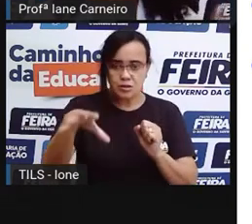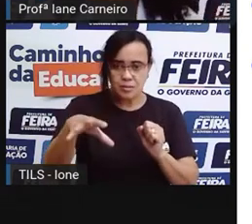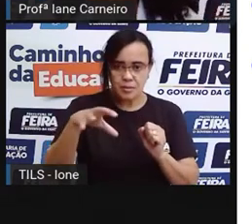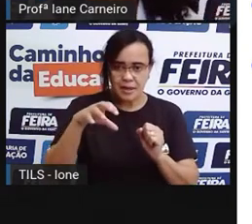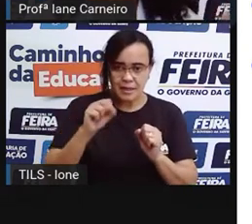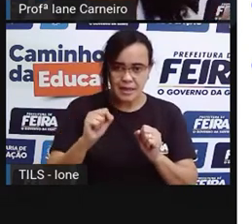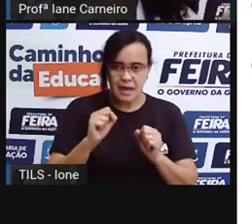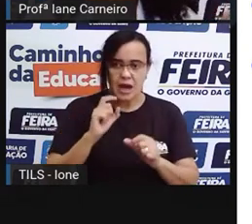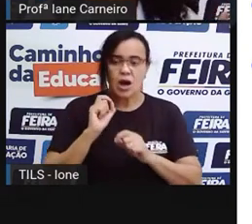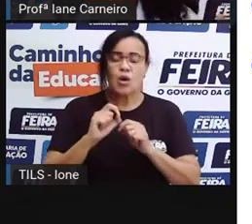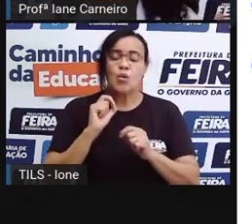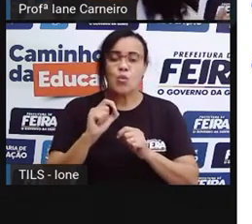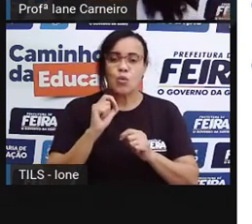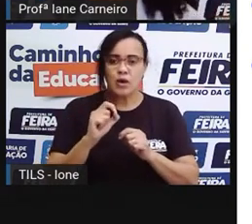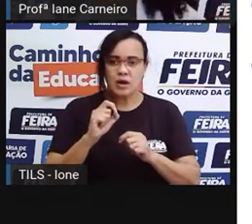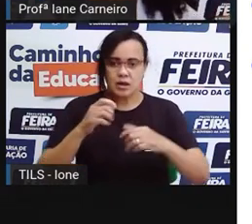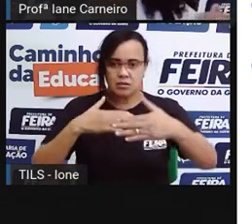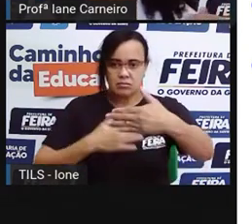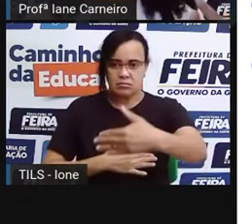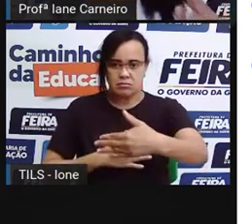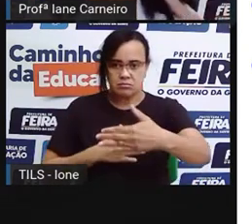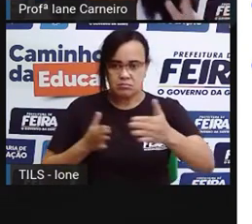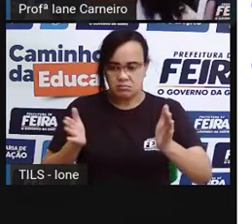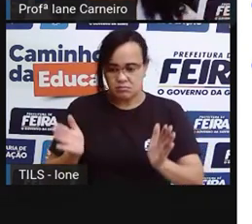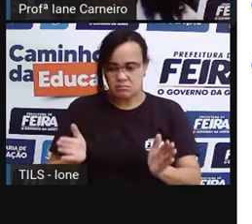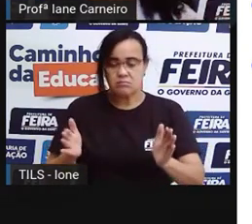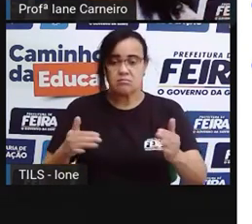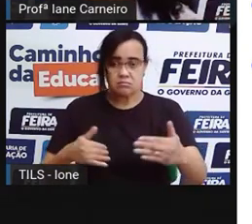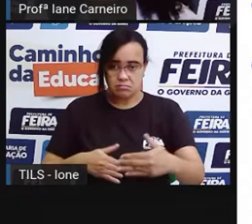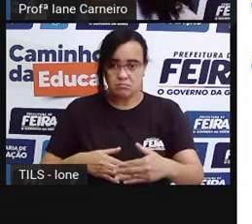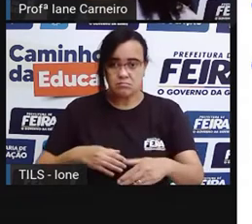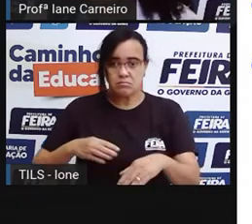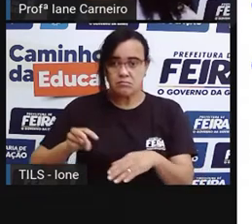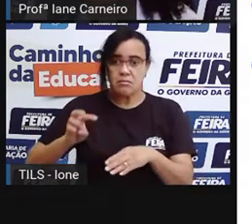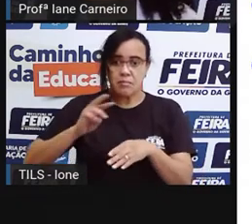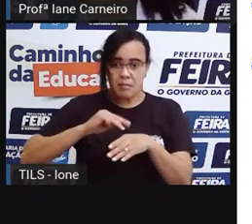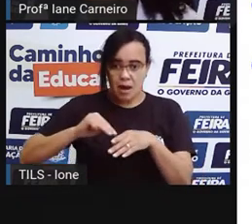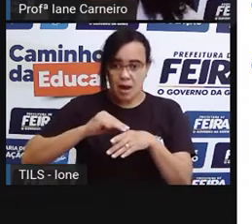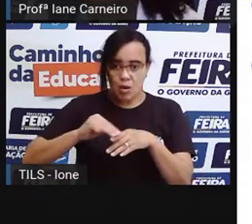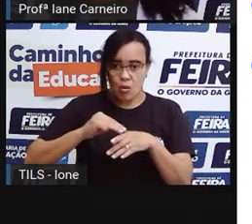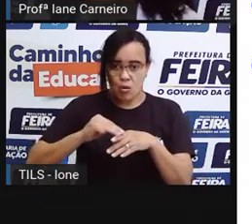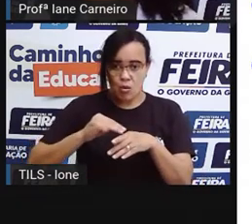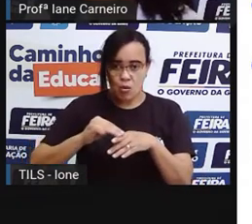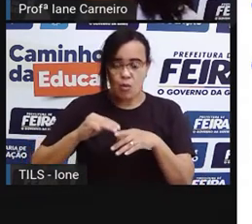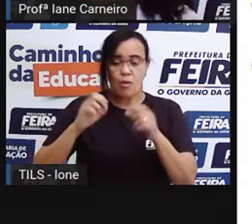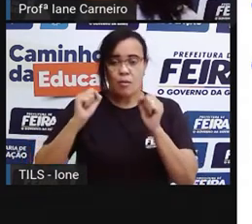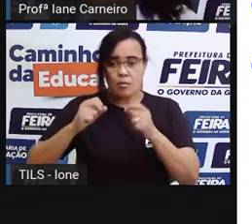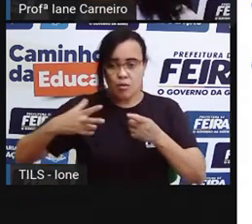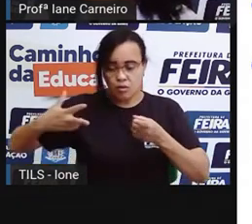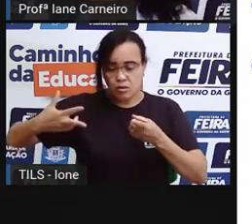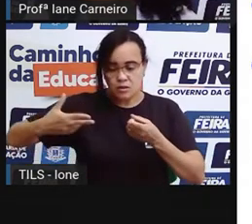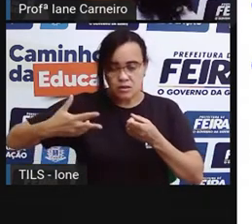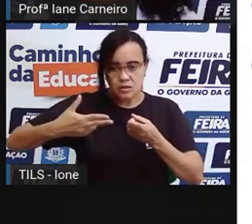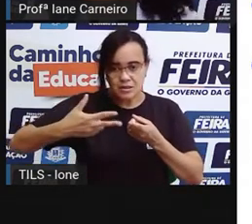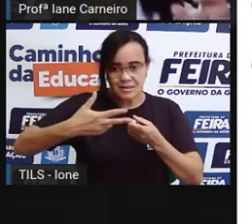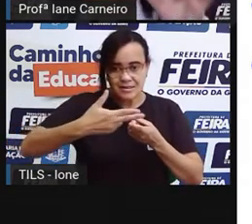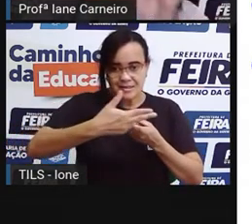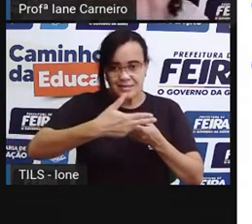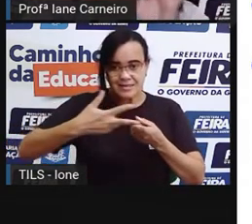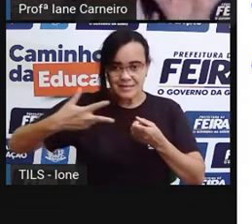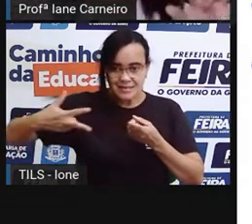uma caixa de papelão aí da sua casa. E você pode cortar tirinhas, como se fosse o palito, ó, de